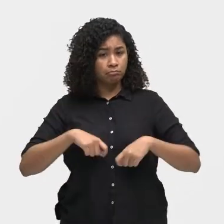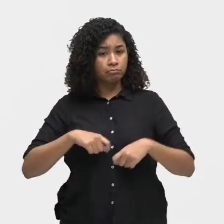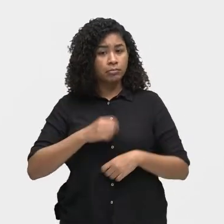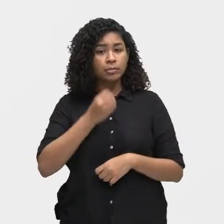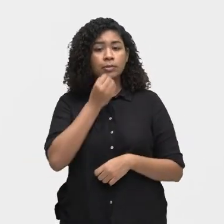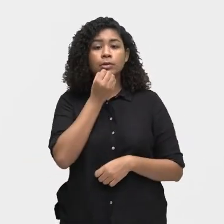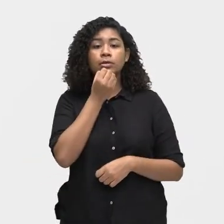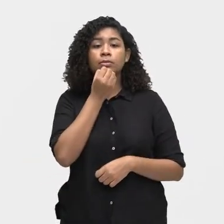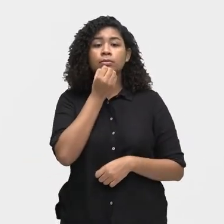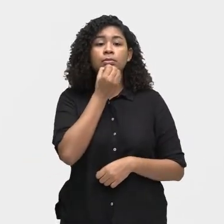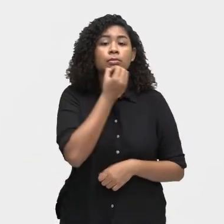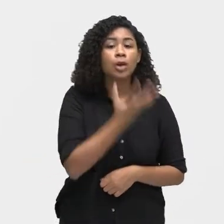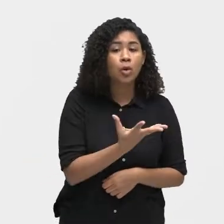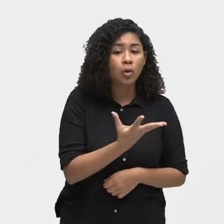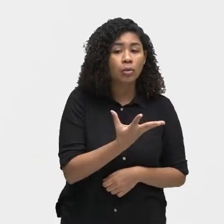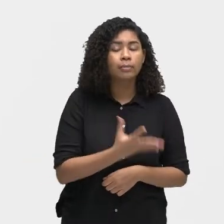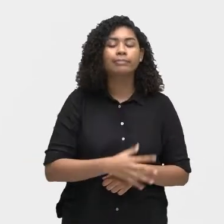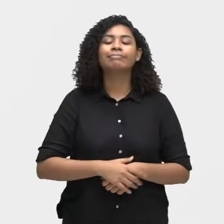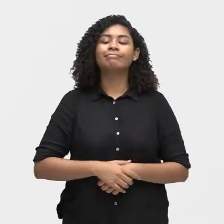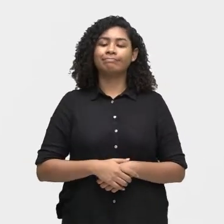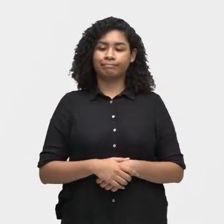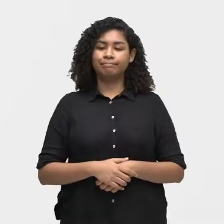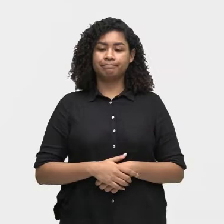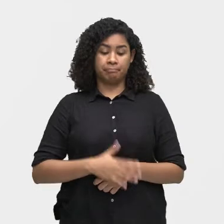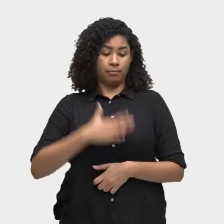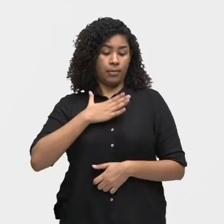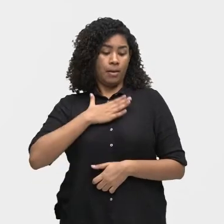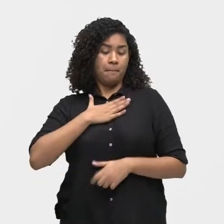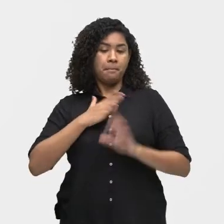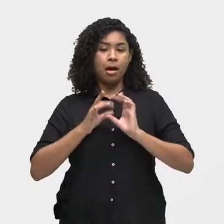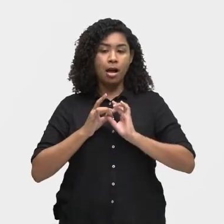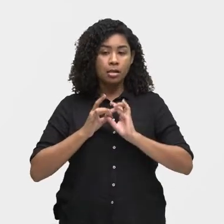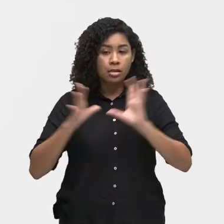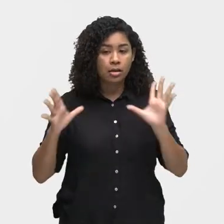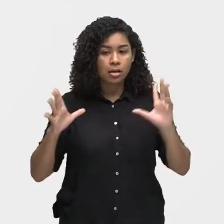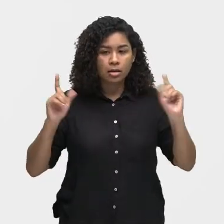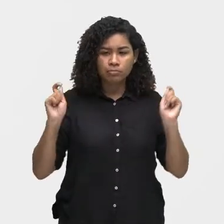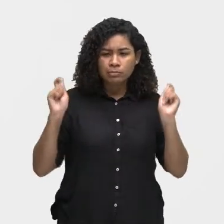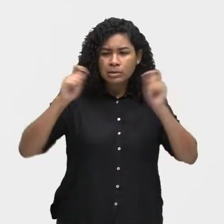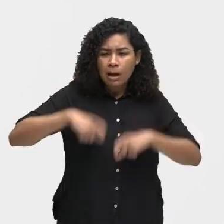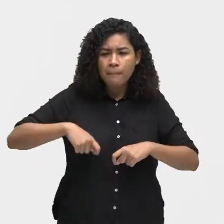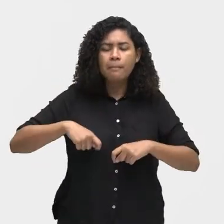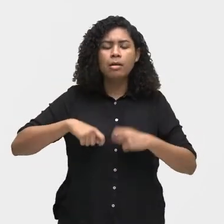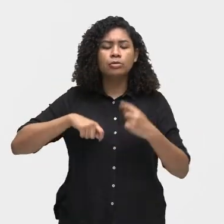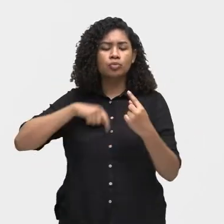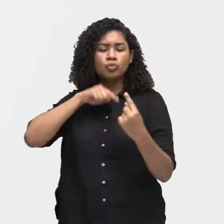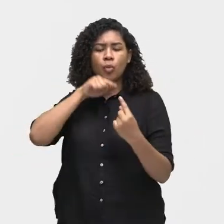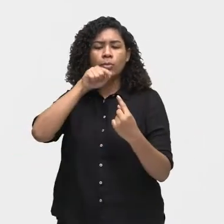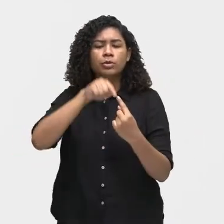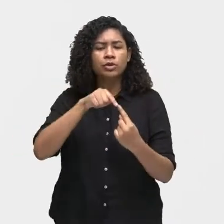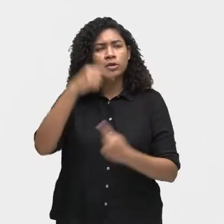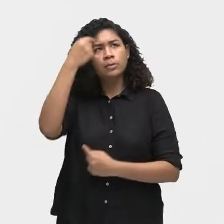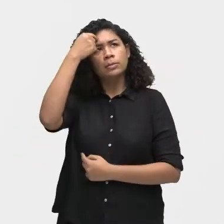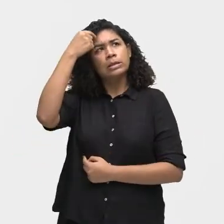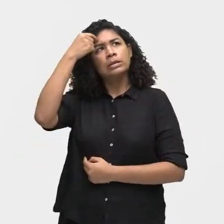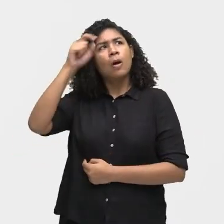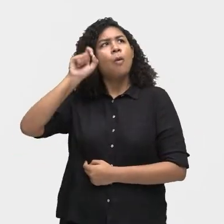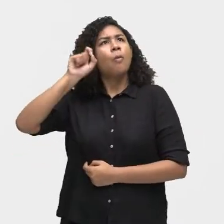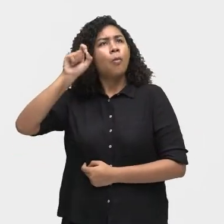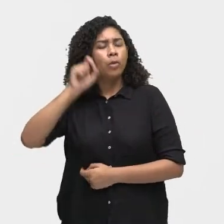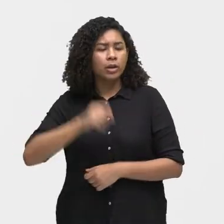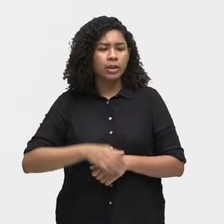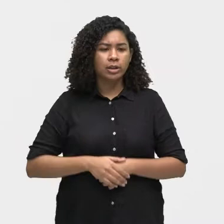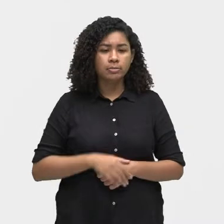né? A nossa liberdade deve ser sempre pensando, deve ter sempre como intenção em fazer o